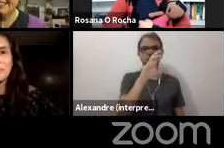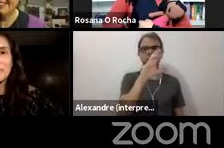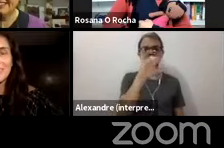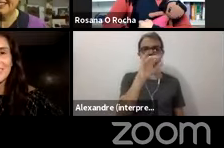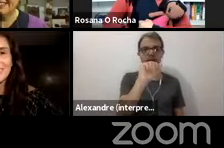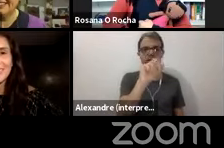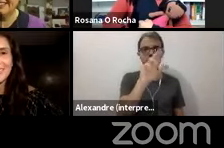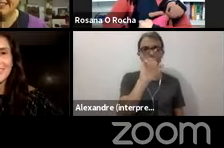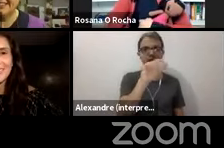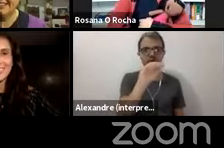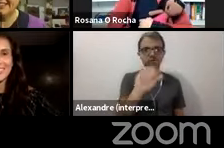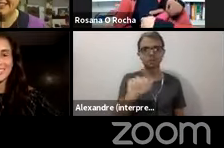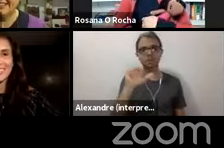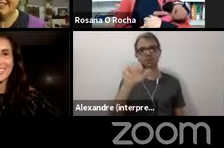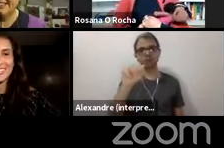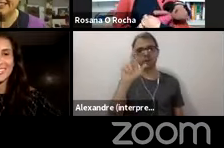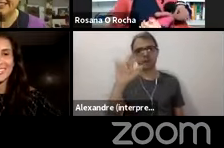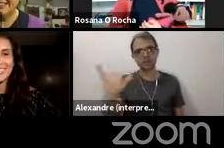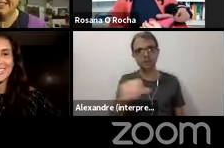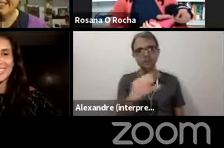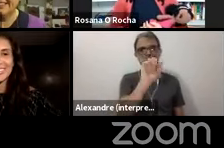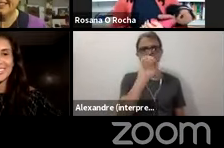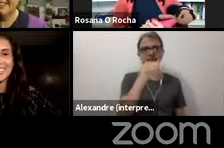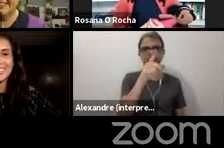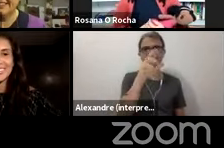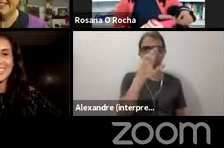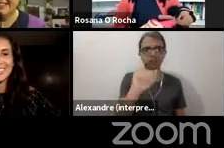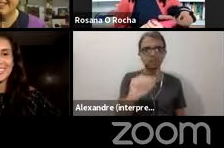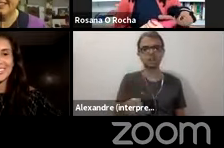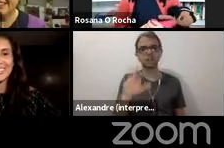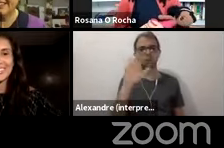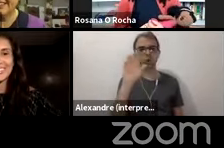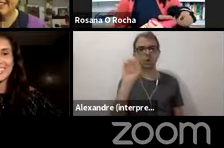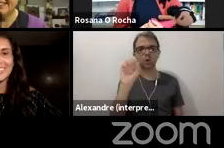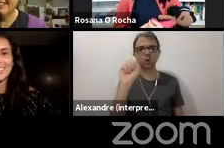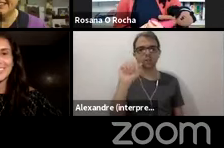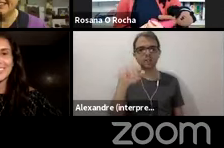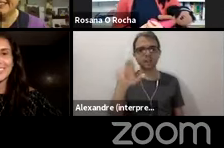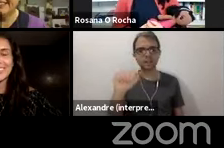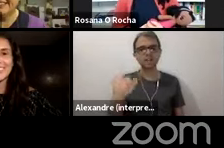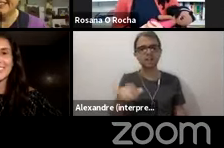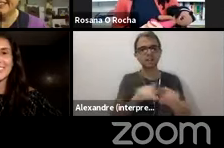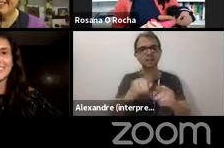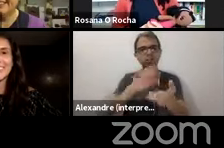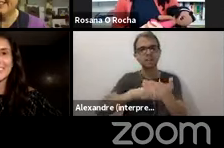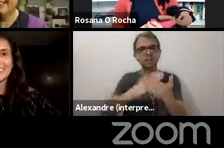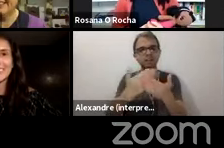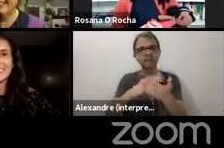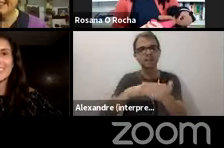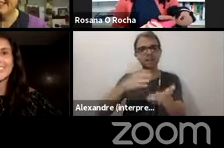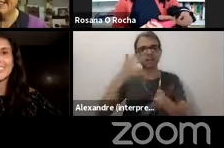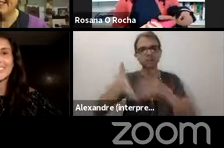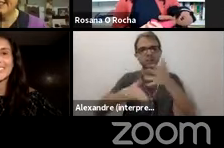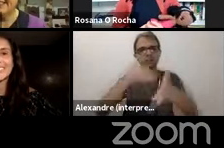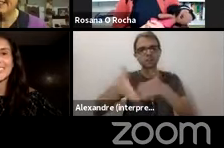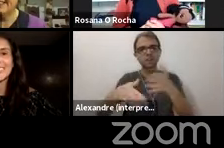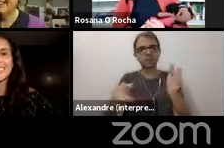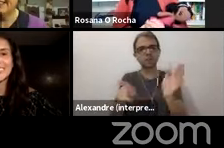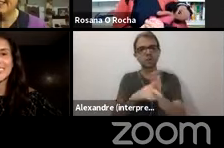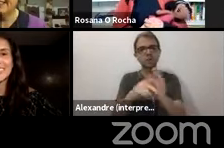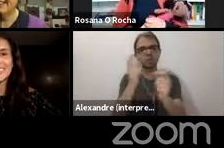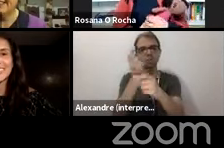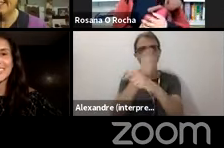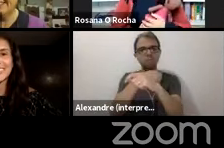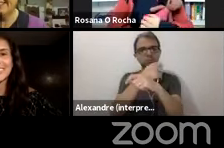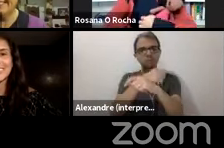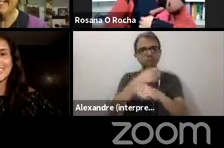Feliciana, Sandra, Susan, Rosana e o intérprete cedido pela PUC Alexandre e, lógico, eu novamente aqui com as